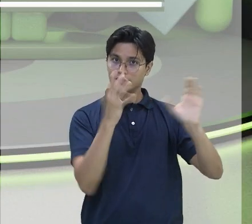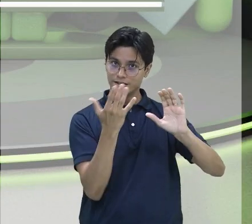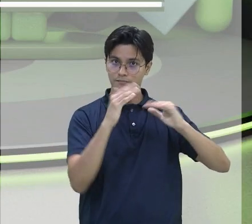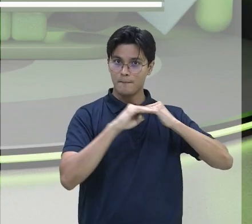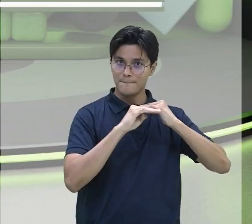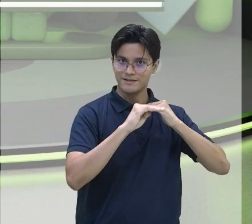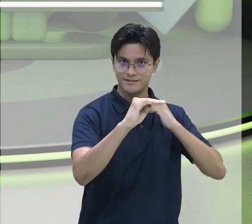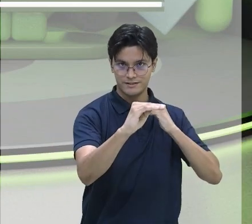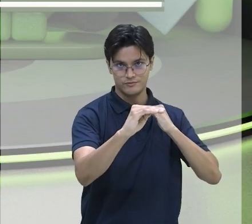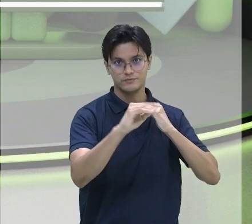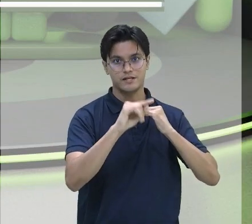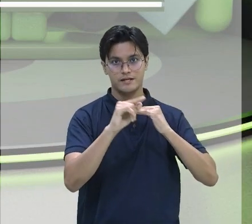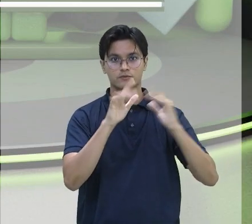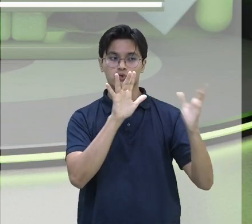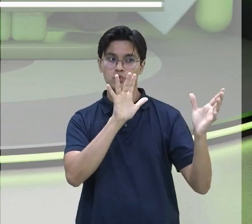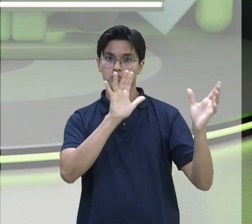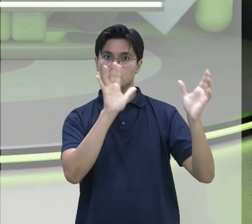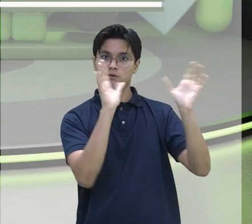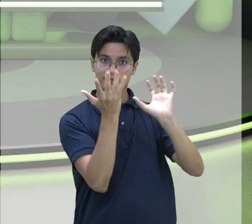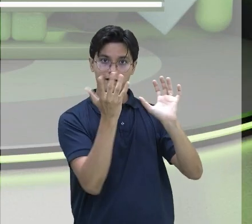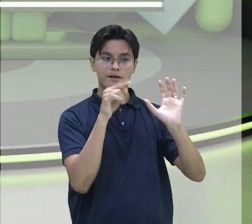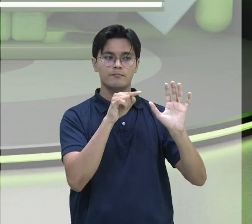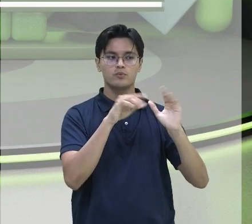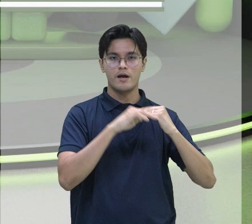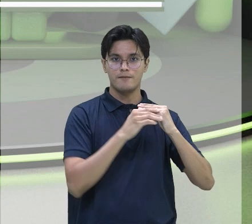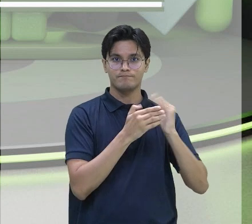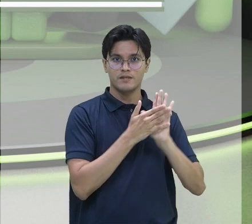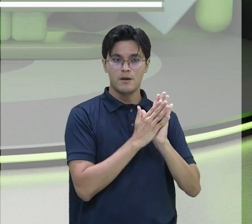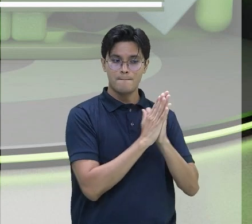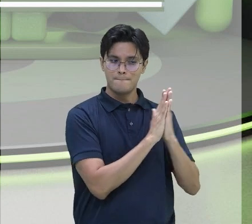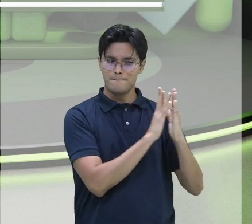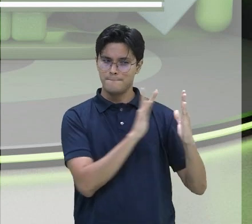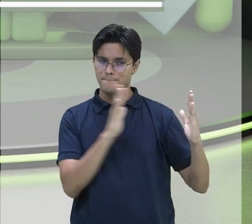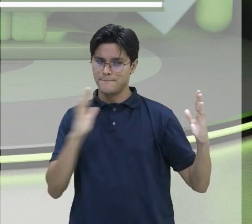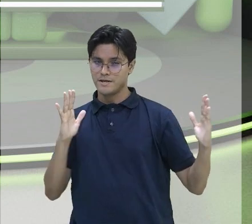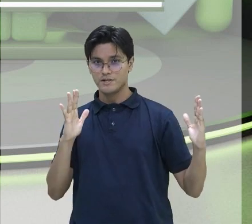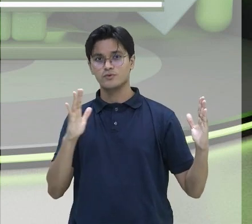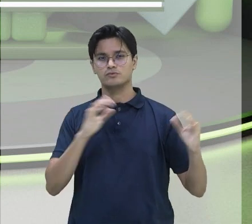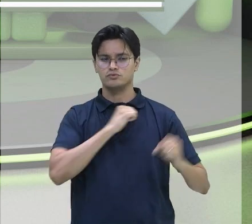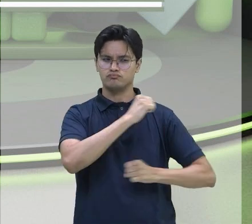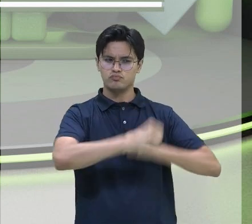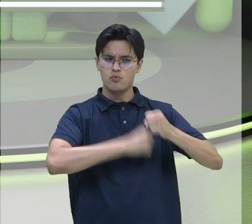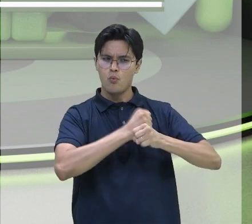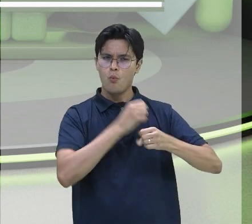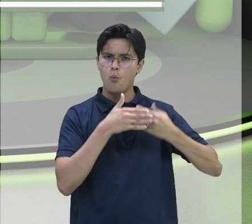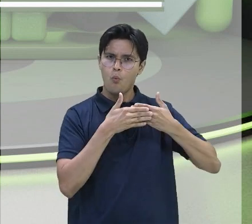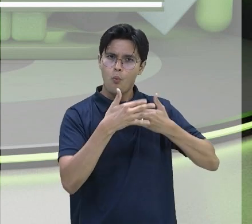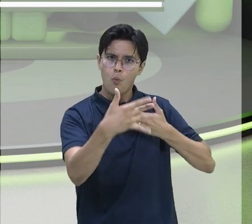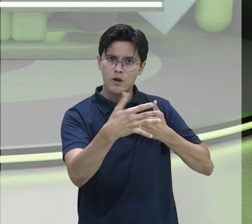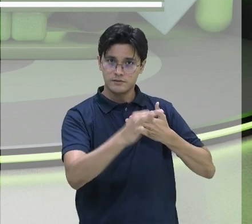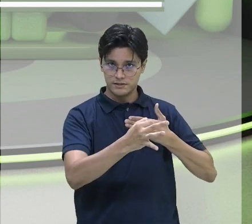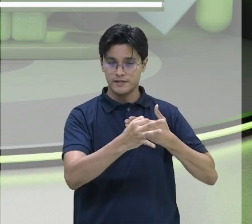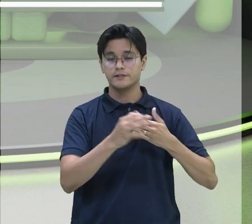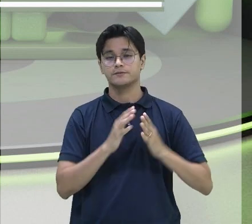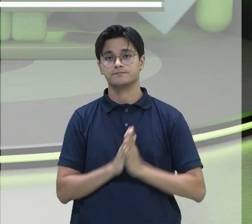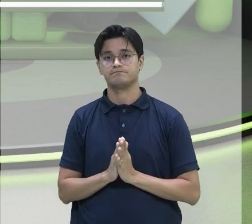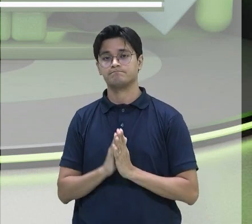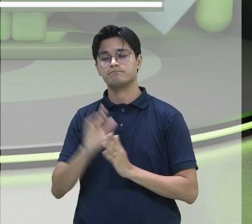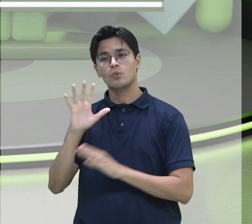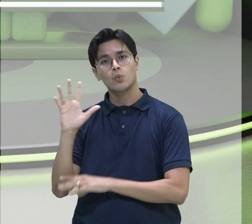Então, vamos lá ver essa diferença. Tempo vai se referir a quê? Refere-se